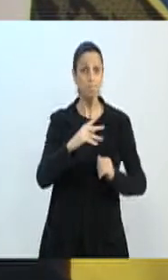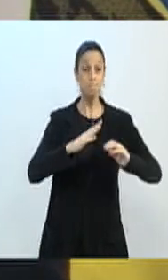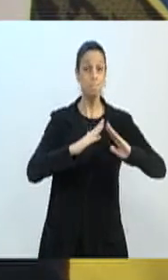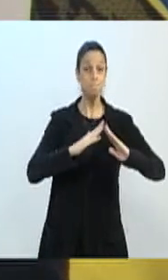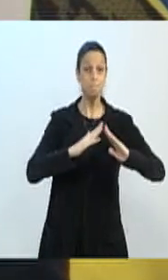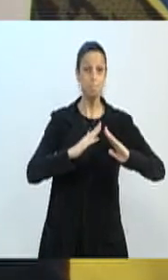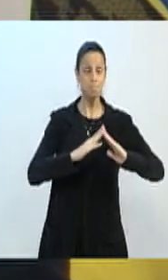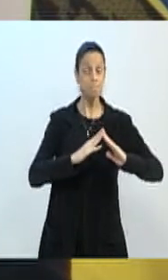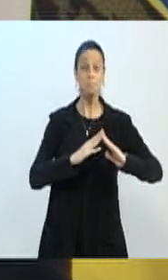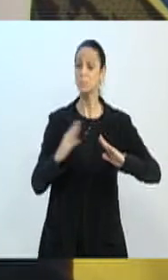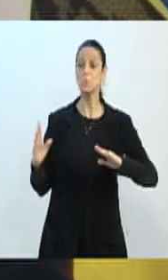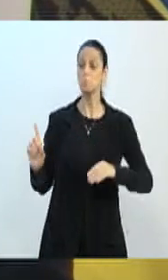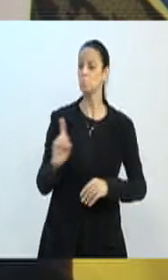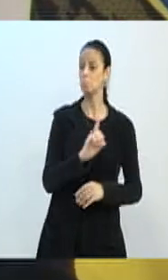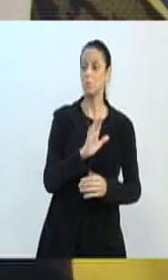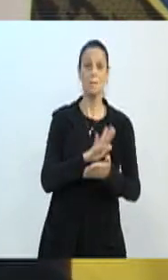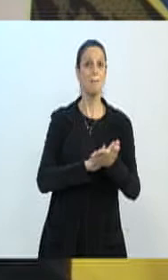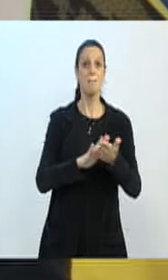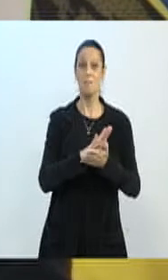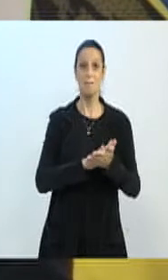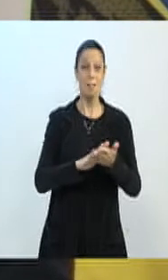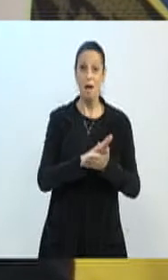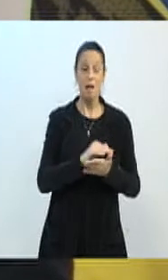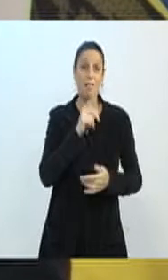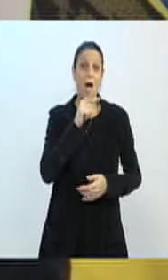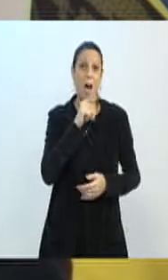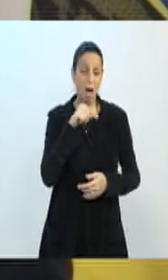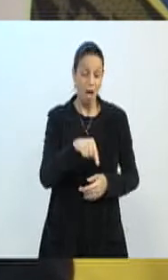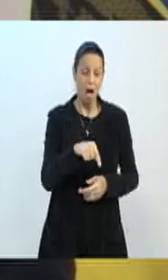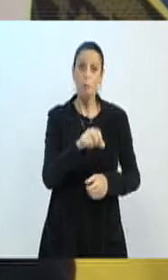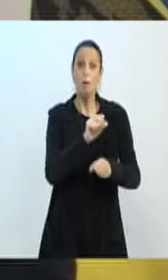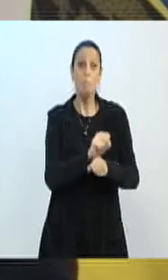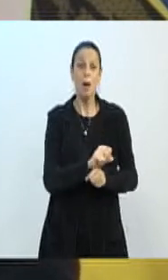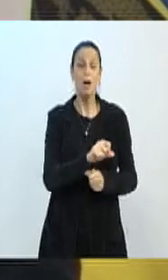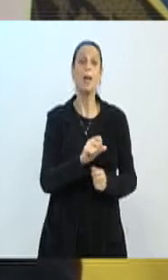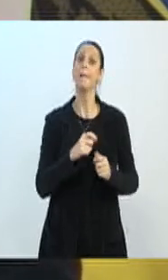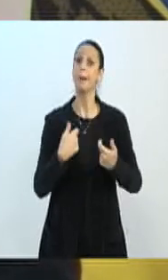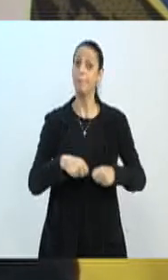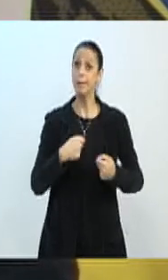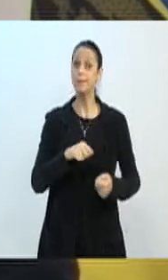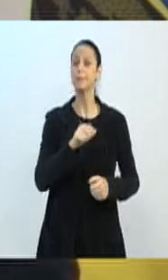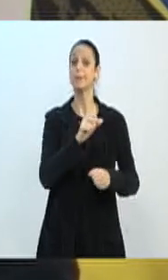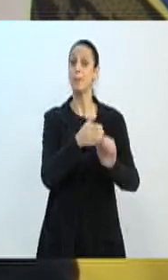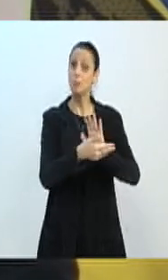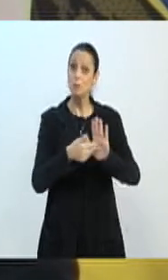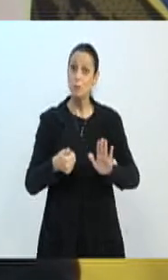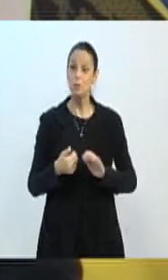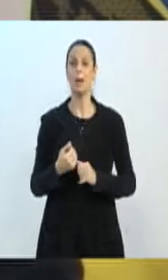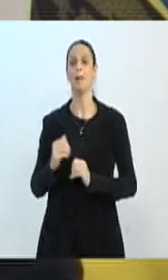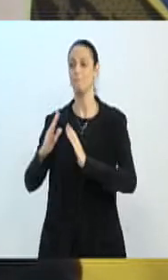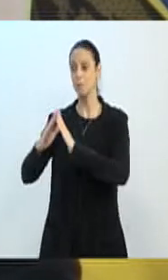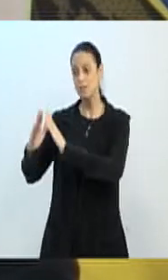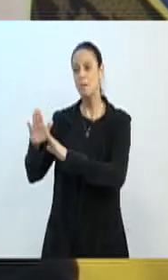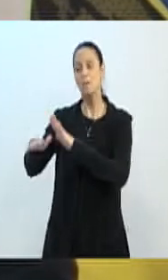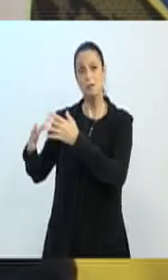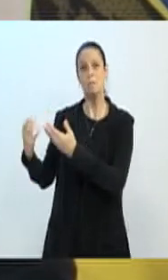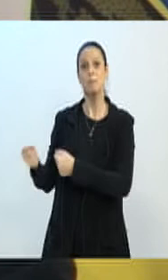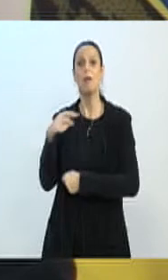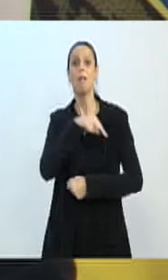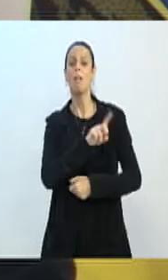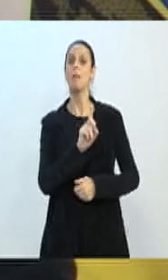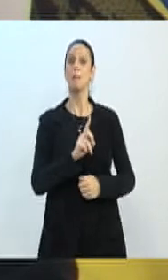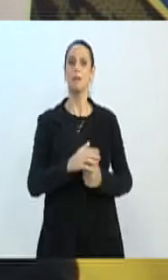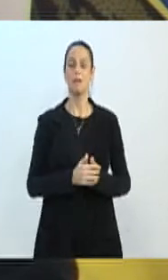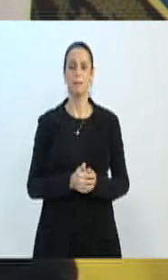a água acumulada vai acabar o mosquito pegando o vizinho os casos estão crescendo vai dar mas vamos fazer a nossa parte nossa parte